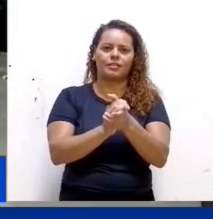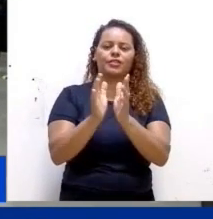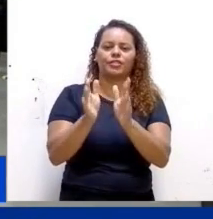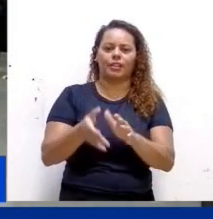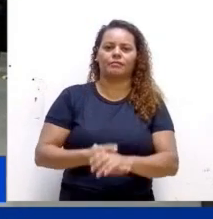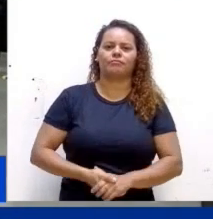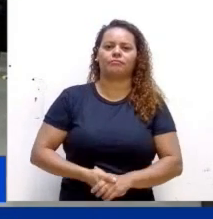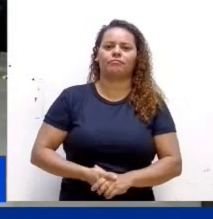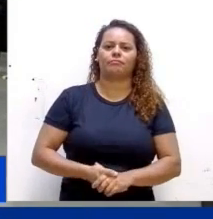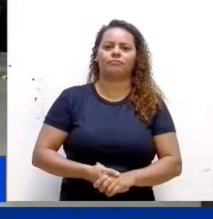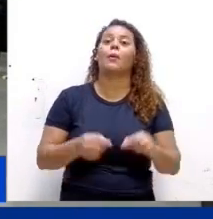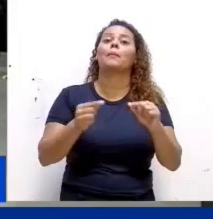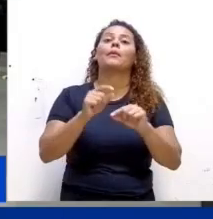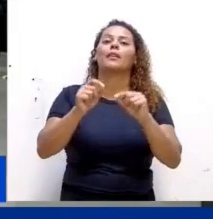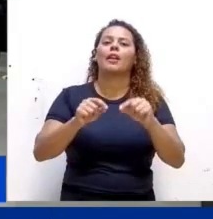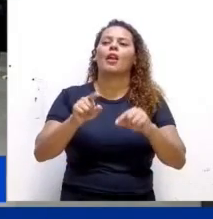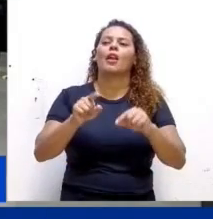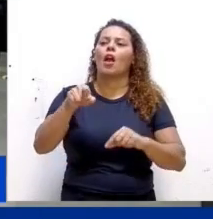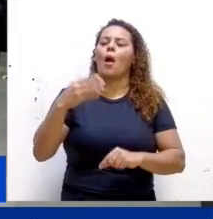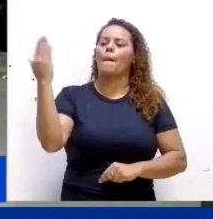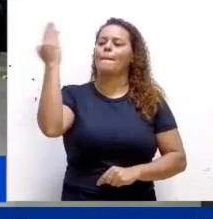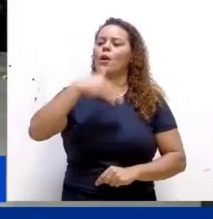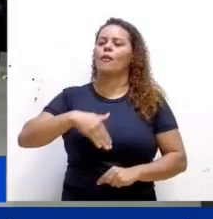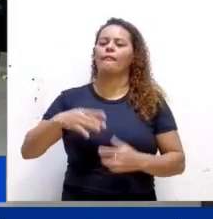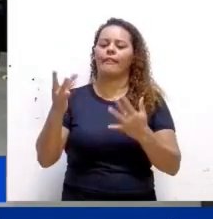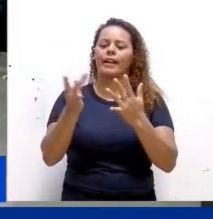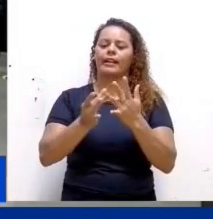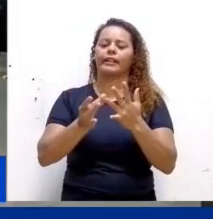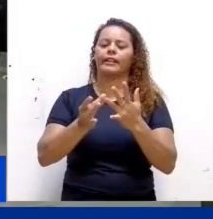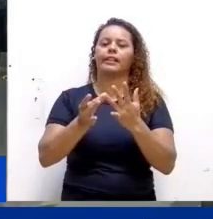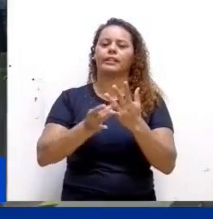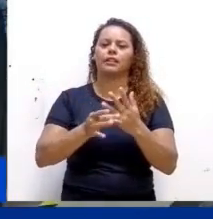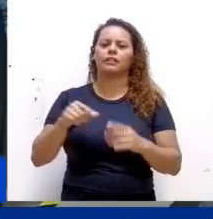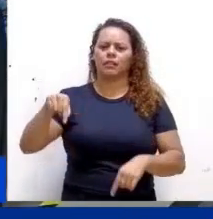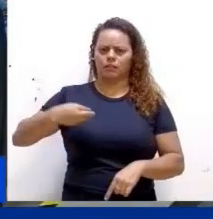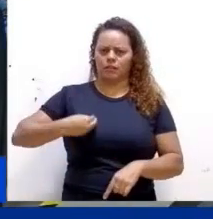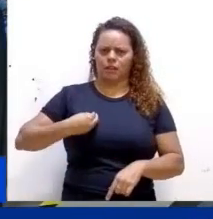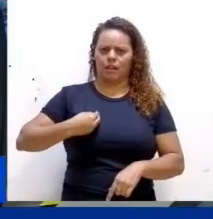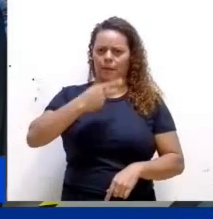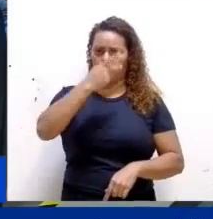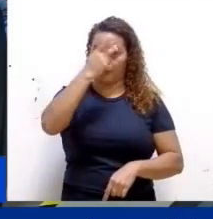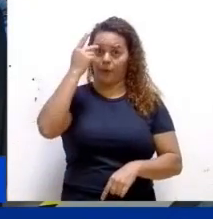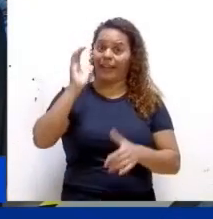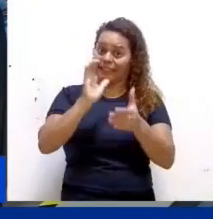é casado. Tem alguém aqui casado?